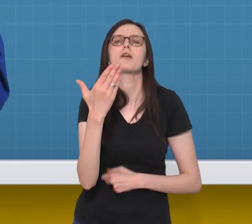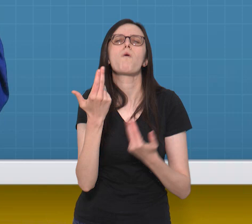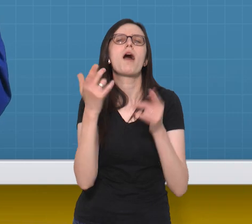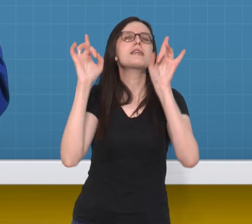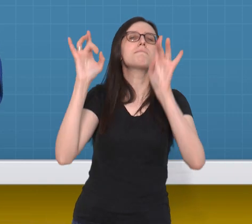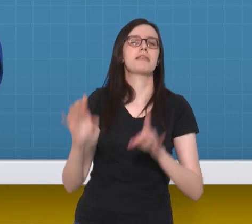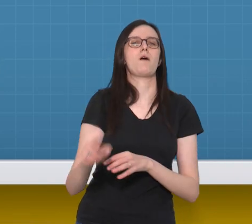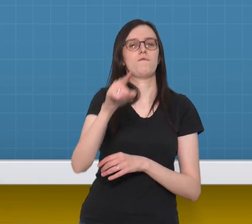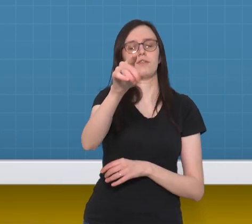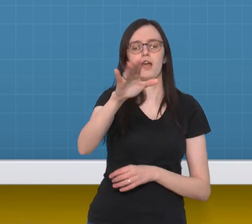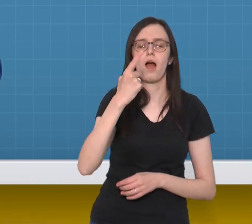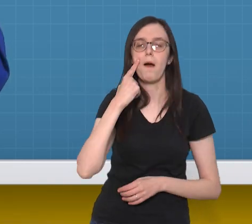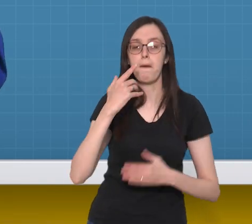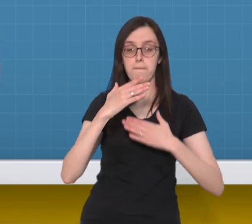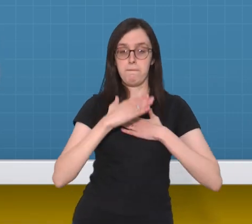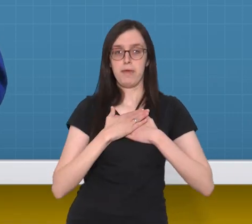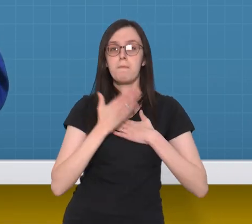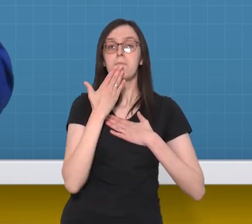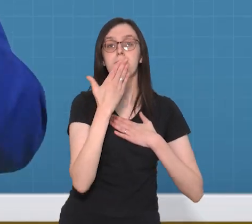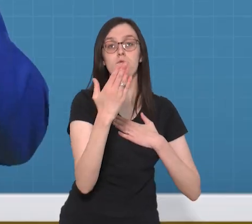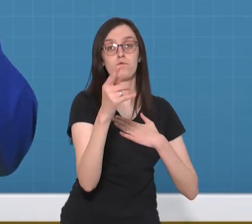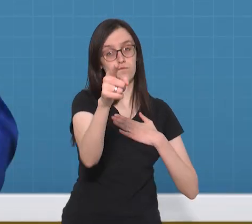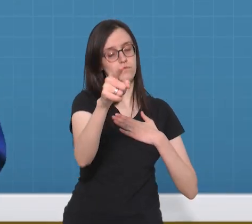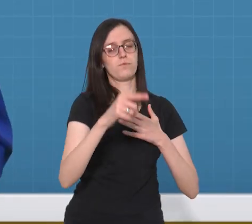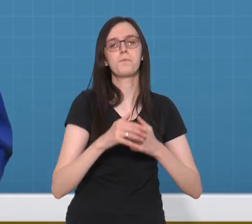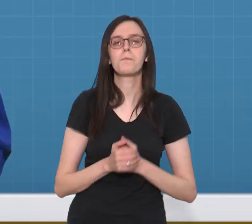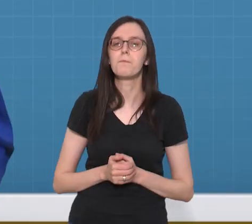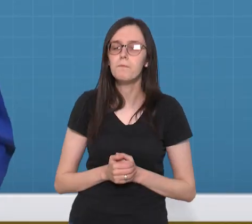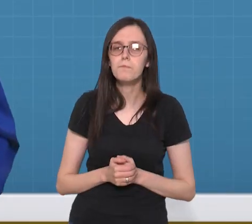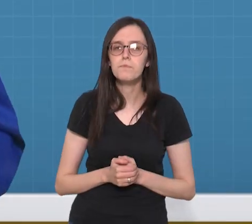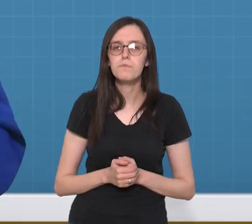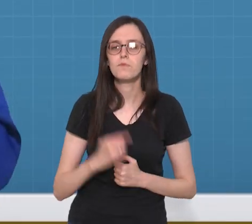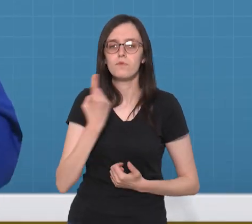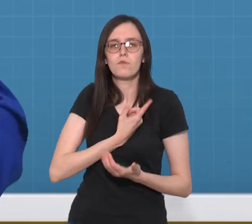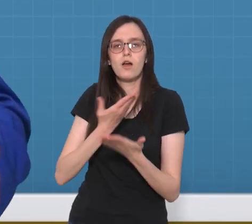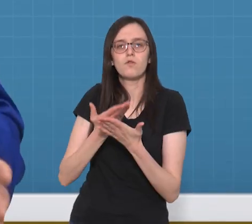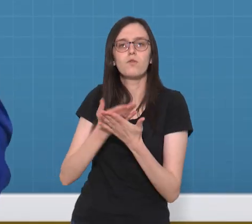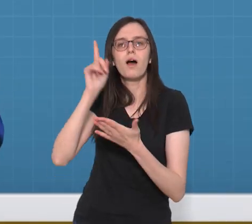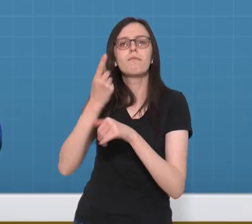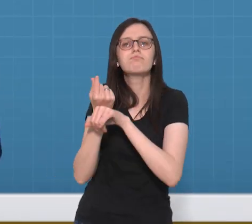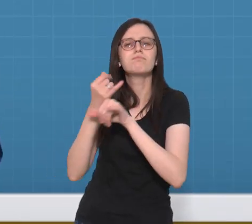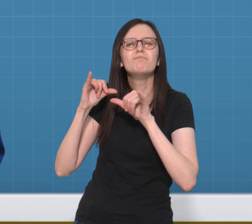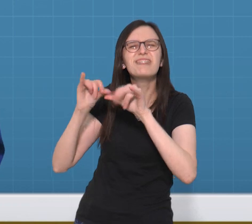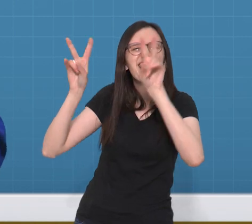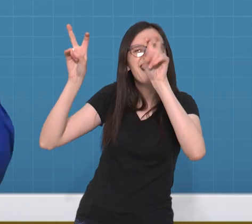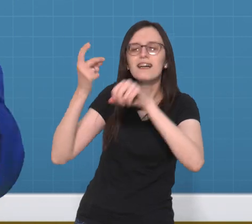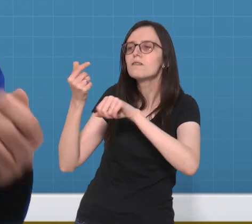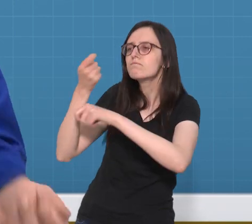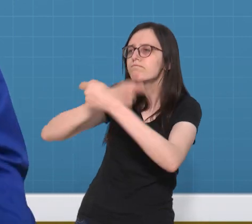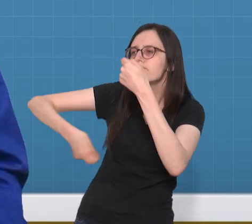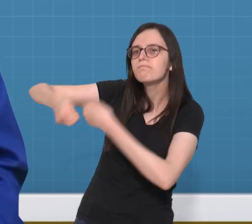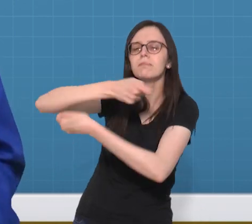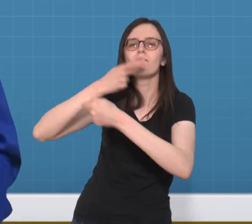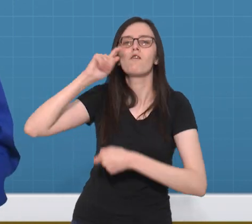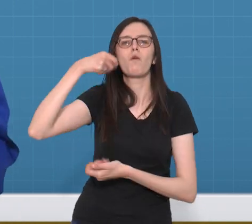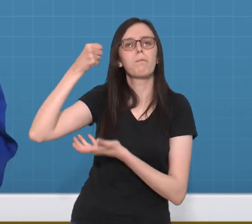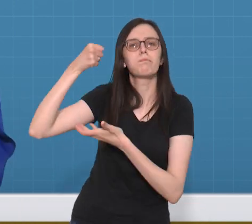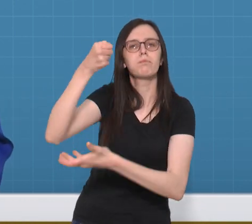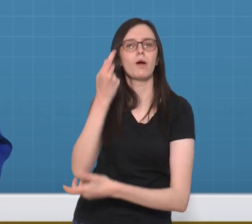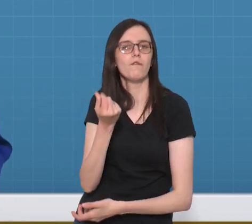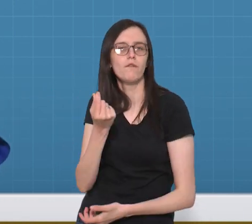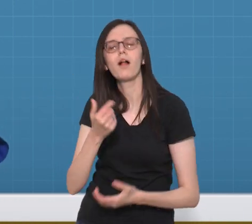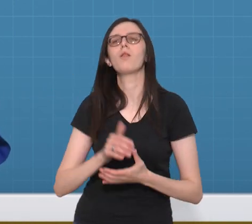pedido especial para vocês, meu para vocês. Hoje nós vimos o que é o mercado financeiro, falamos um pouquinho de bolsa